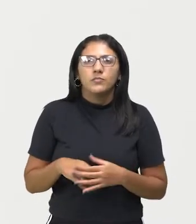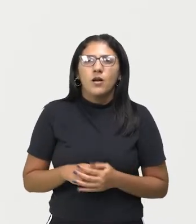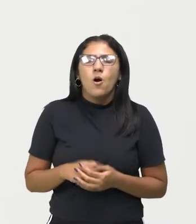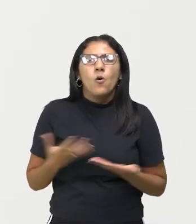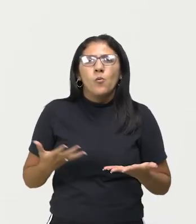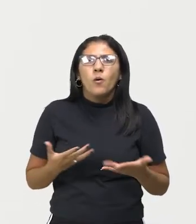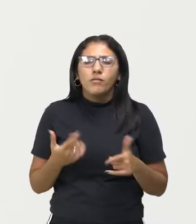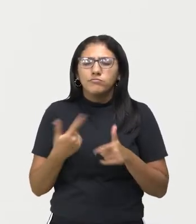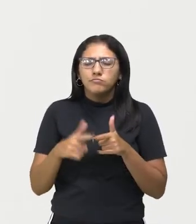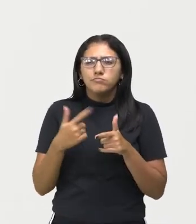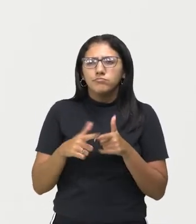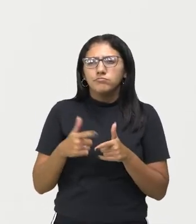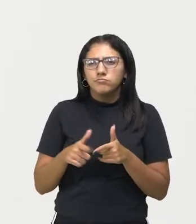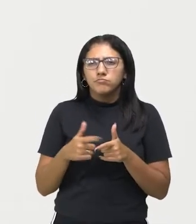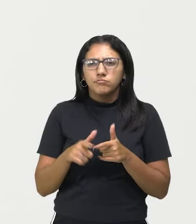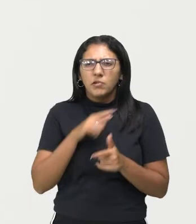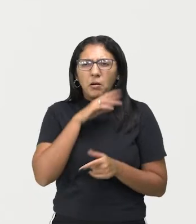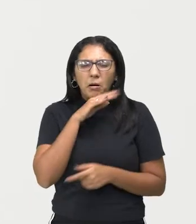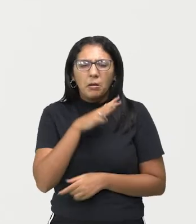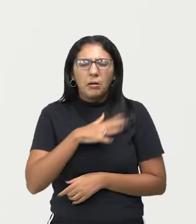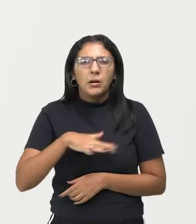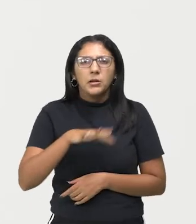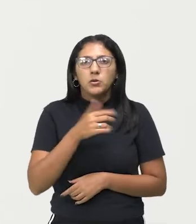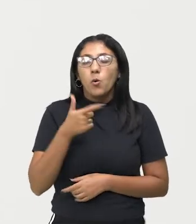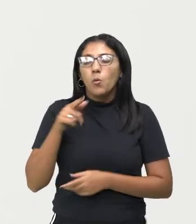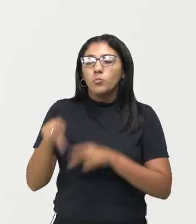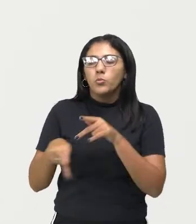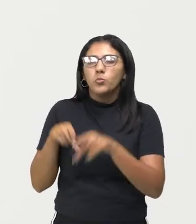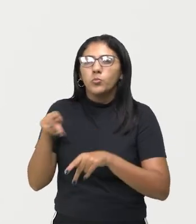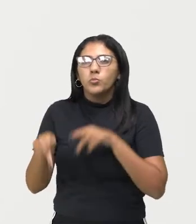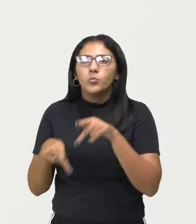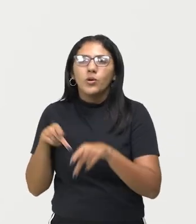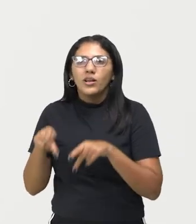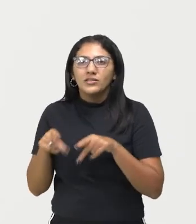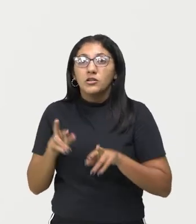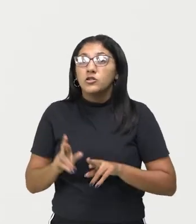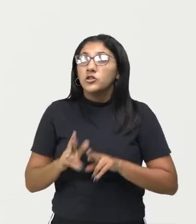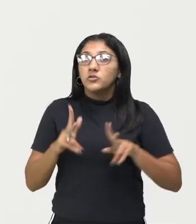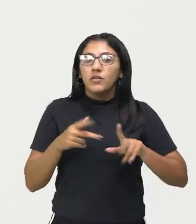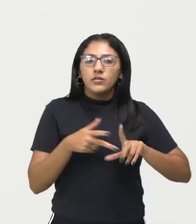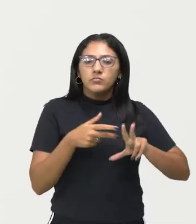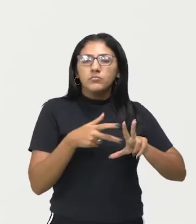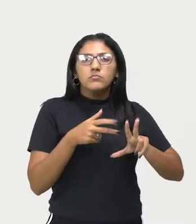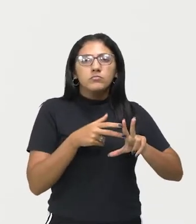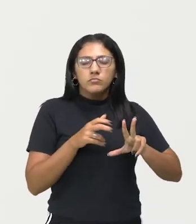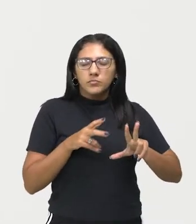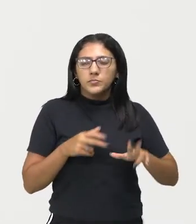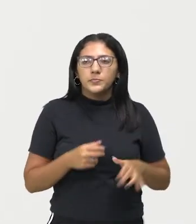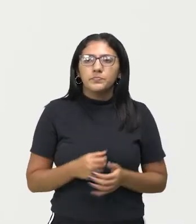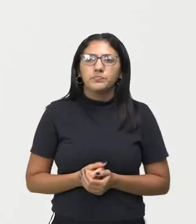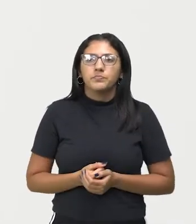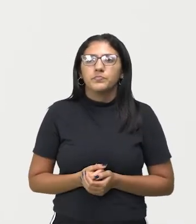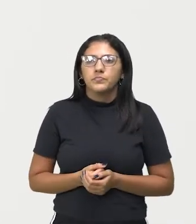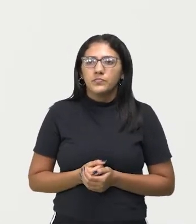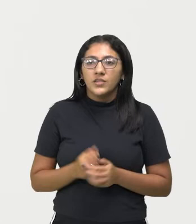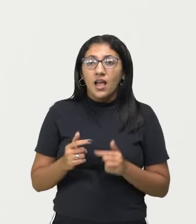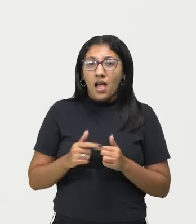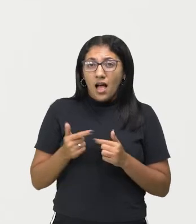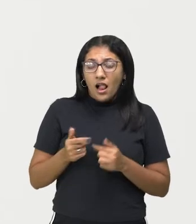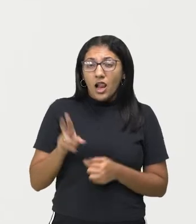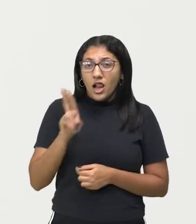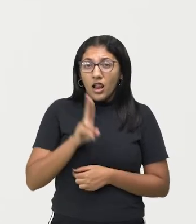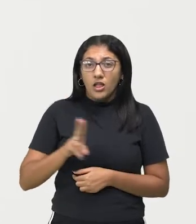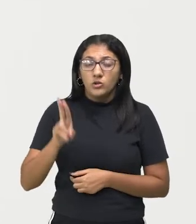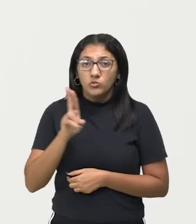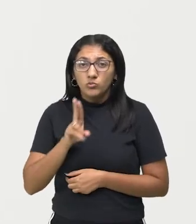esse impacto negativo nas demais populações da Amazônia, sem ser as populações indígenas. Porque, além da subsistência